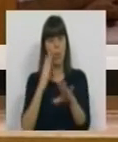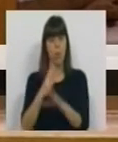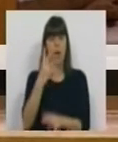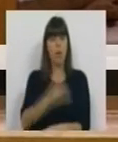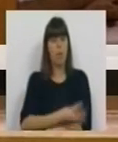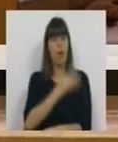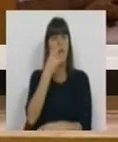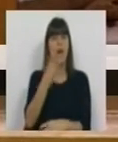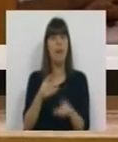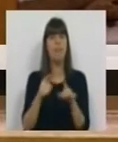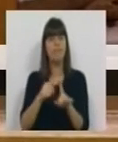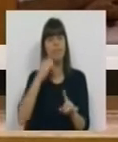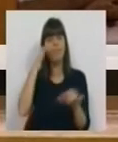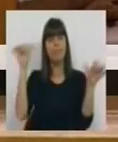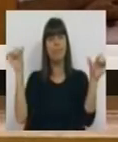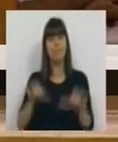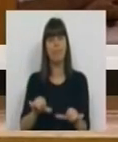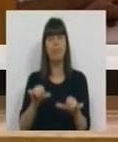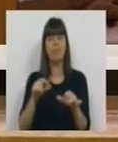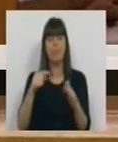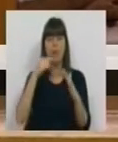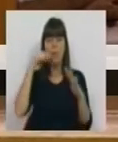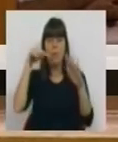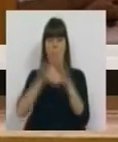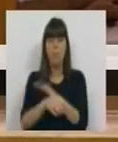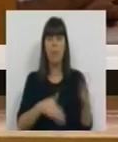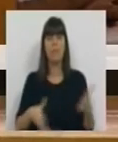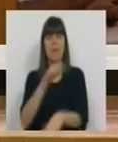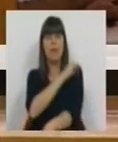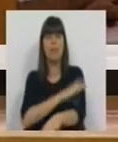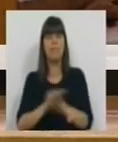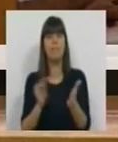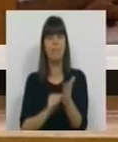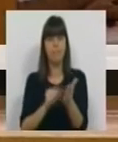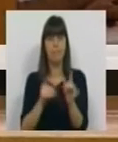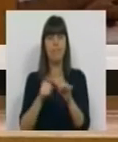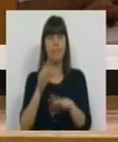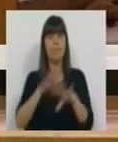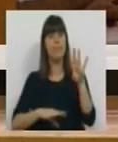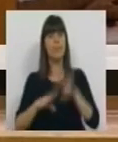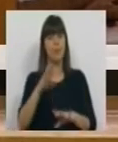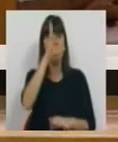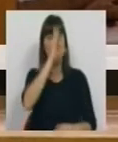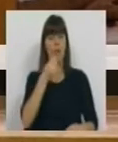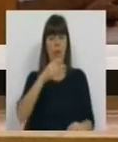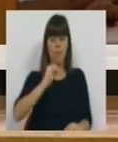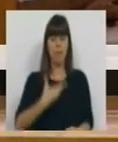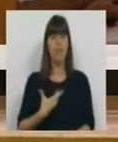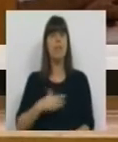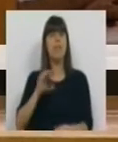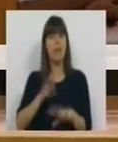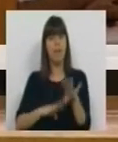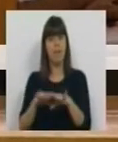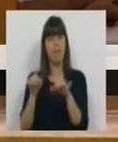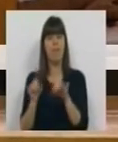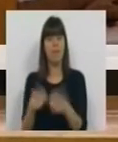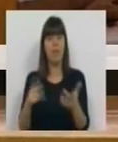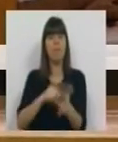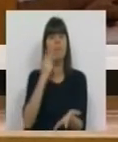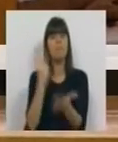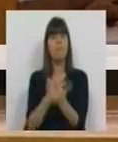últimos 4 anos, agravadas de forma profunda pelo caminho de empobrecimento concretizado pelo Governo PSD-CDS.